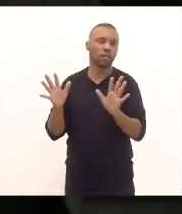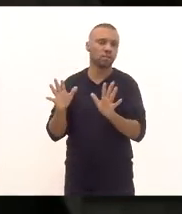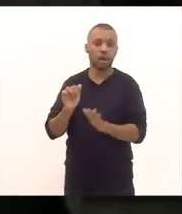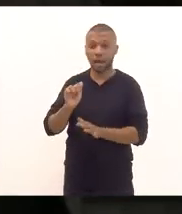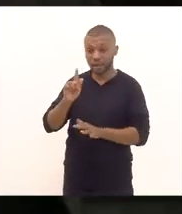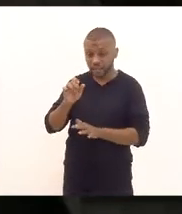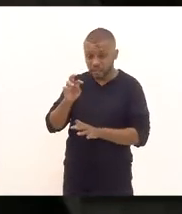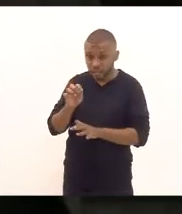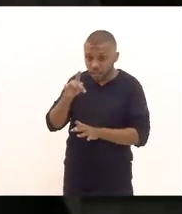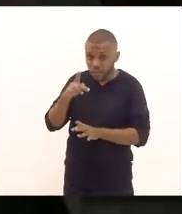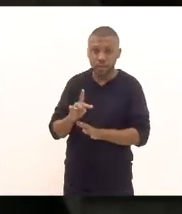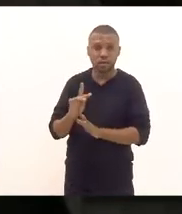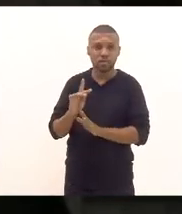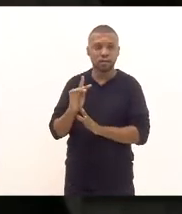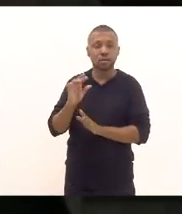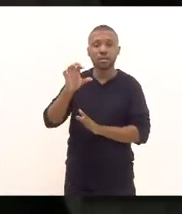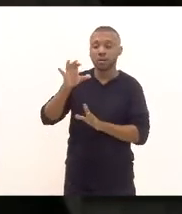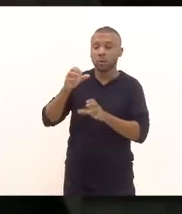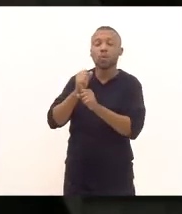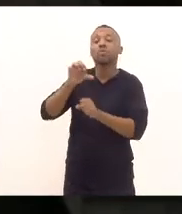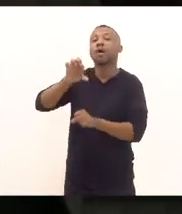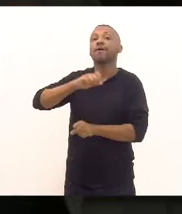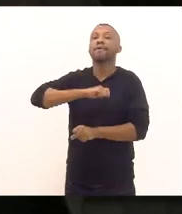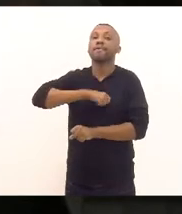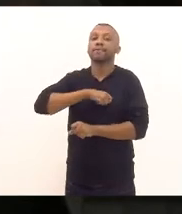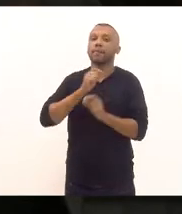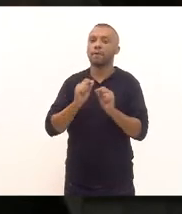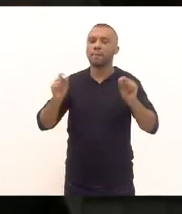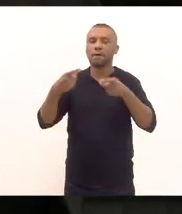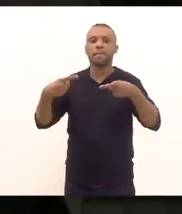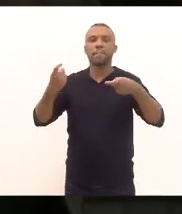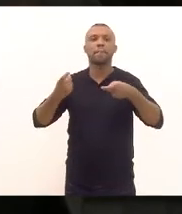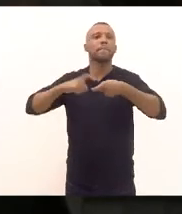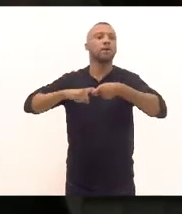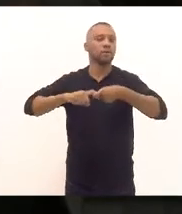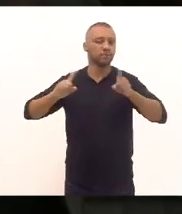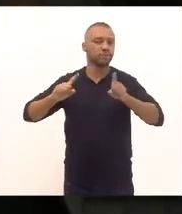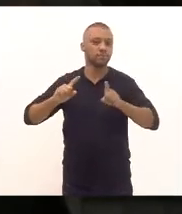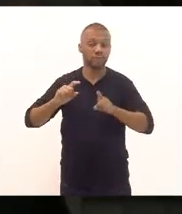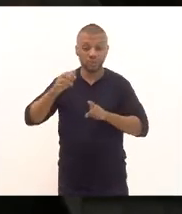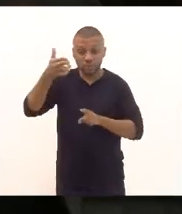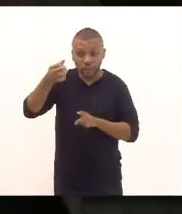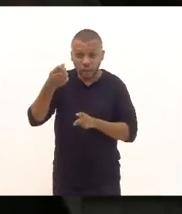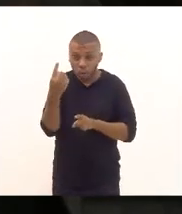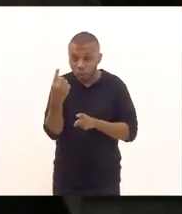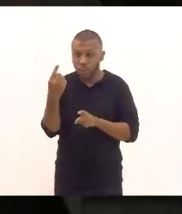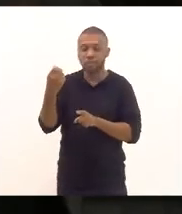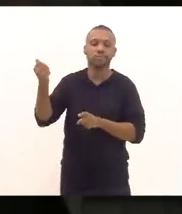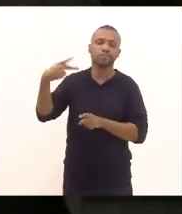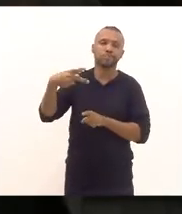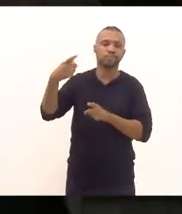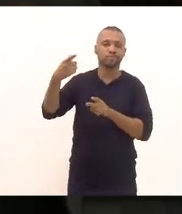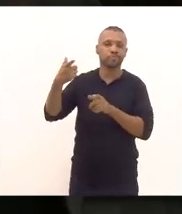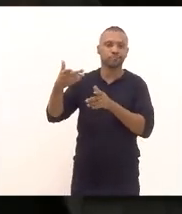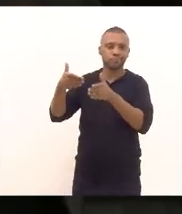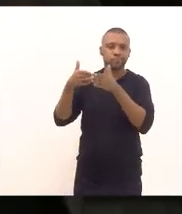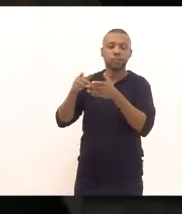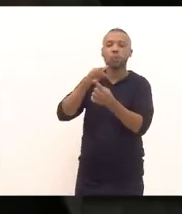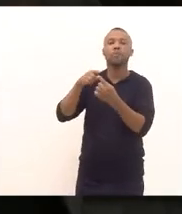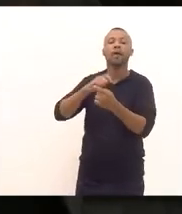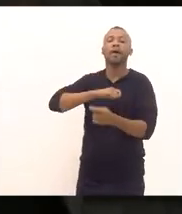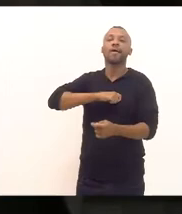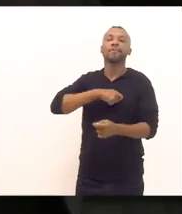dispõe de 9 fiscais em parceria com a central logística eram 10 mas não se aposentou para fiscalizar o